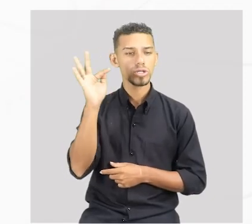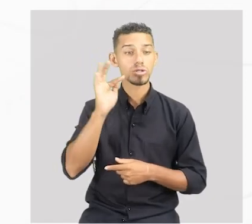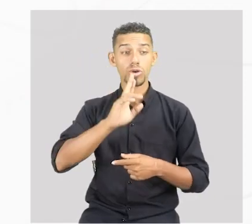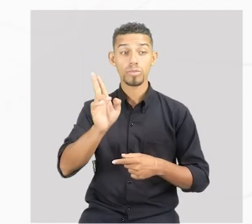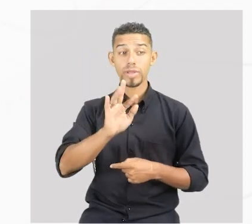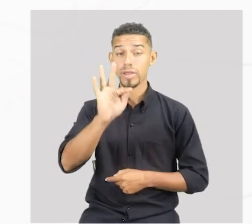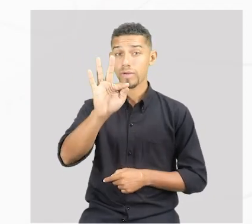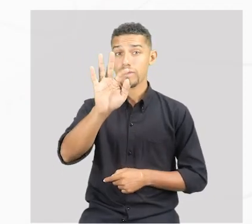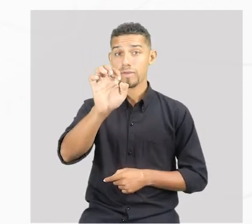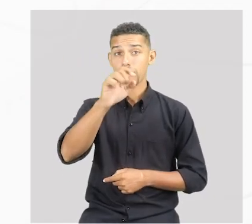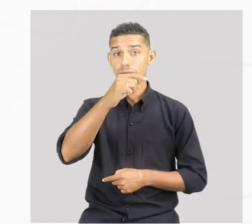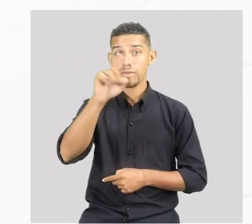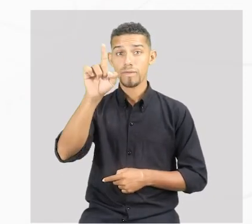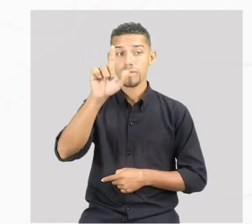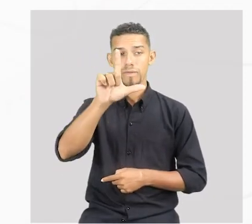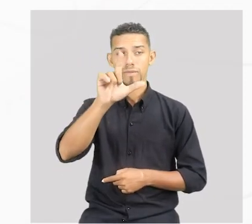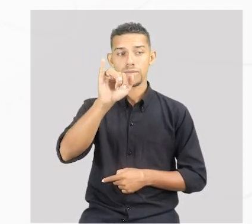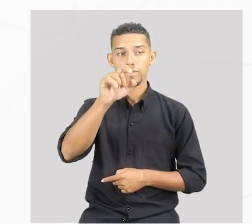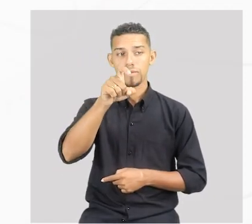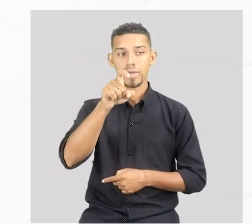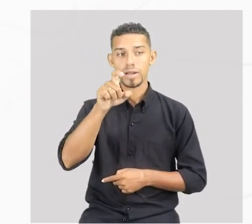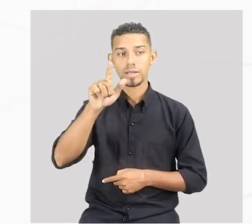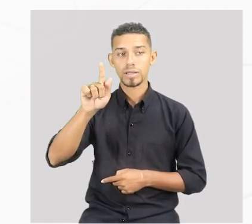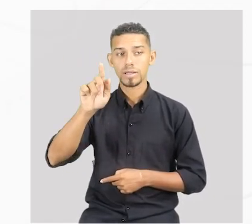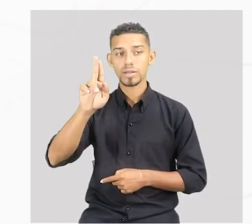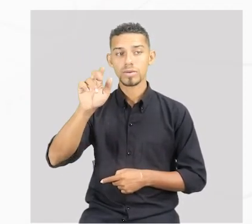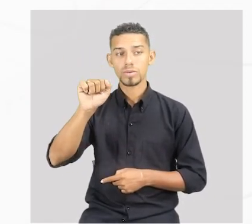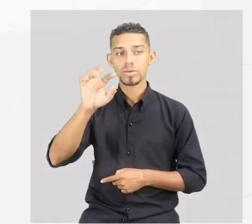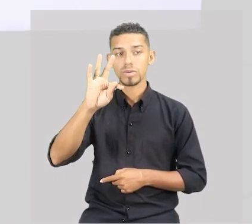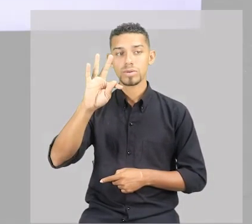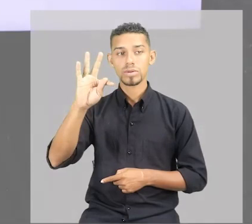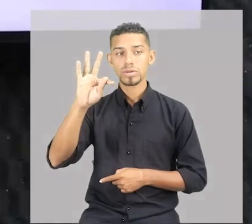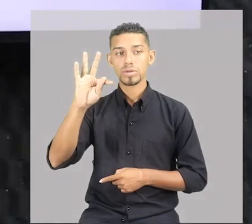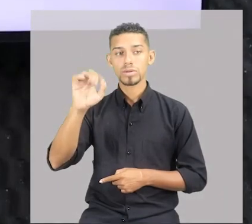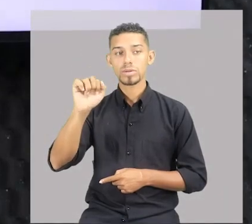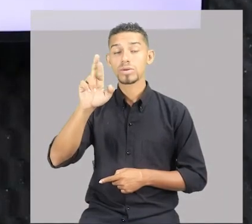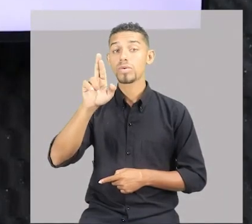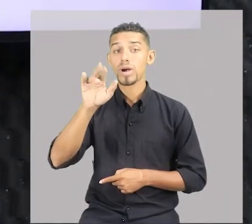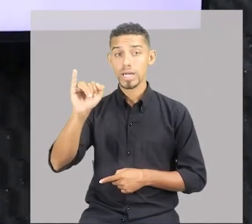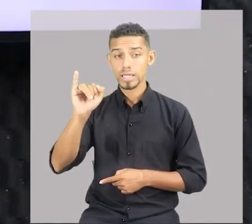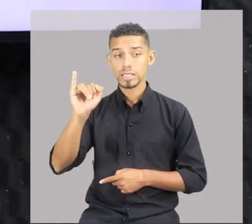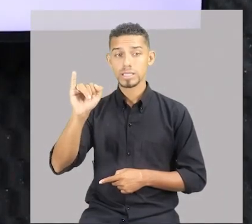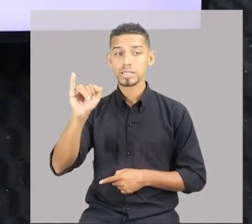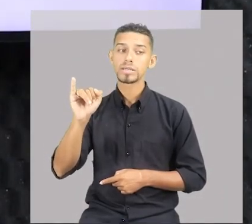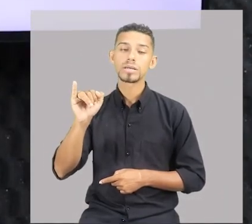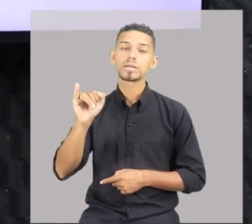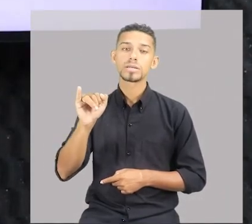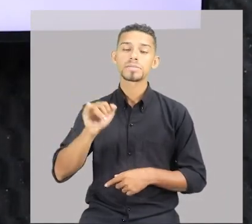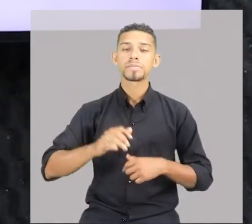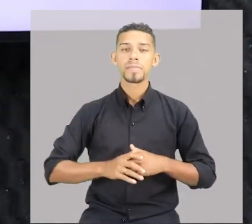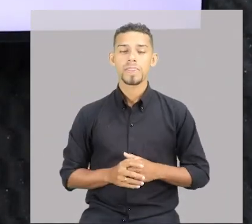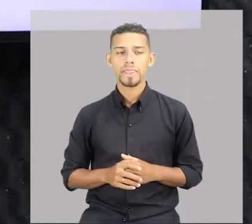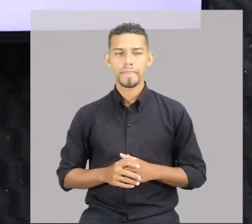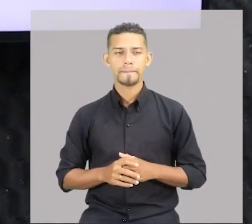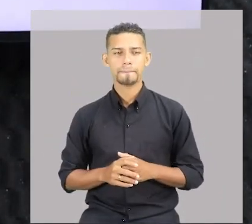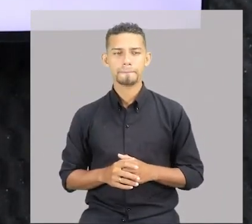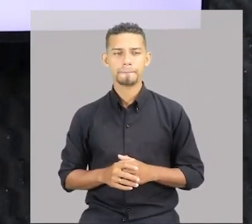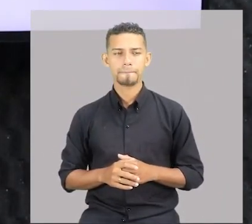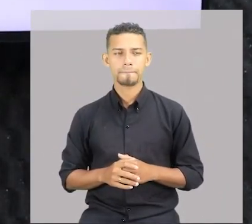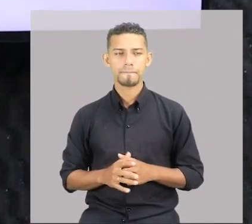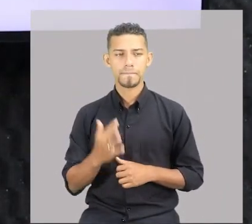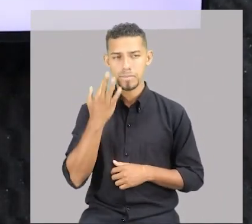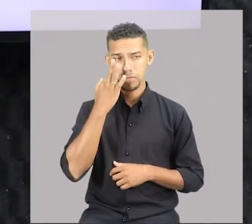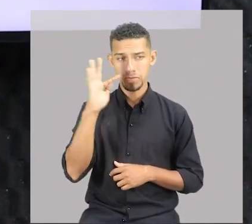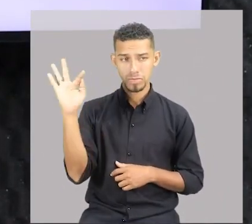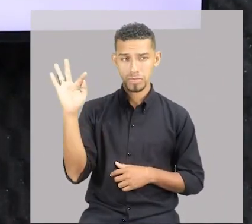Tá? O nome dele se pronuncia assim. Se escreve Félix Guattari, mas se pronuncia Guattari, porque ele é